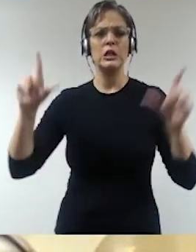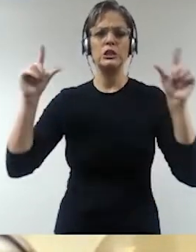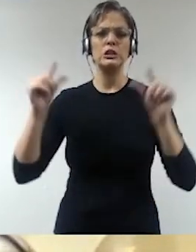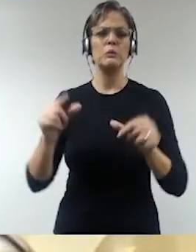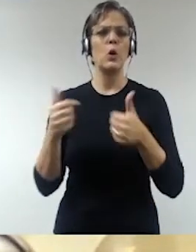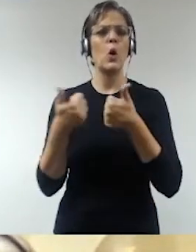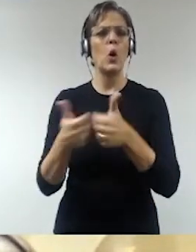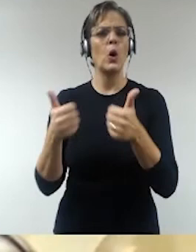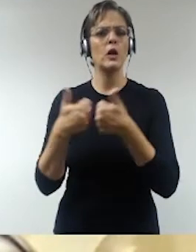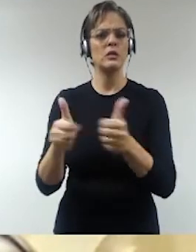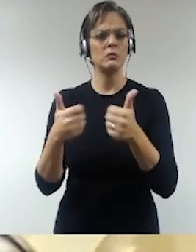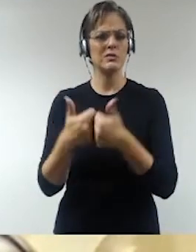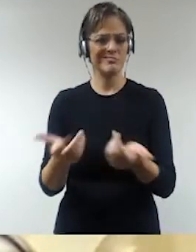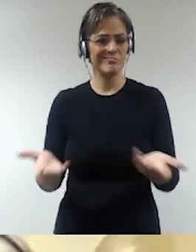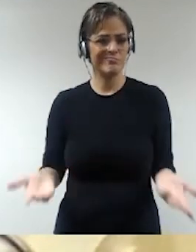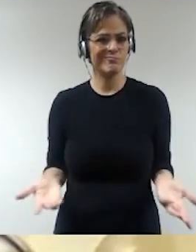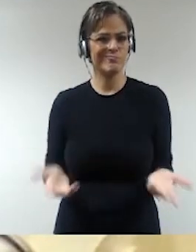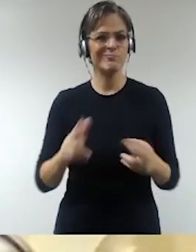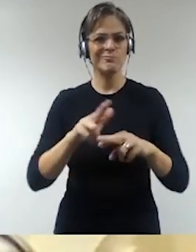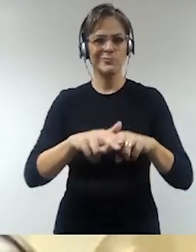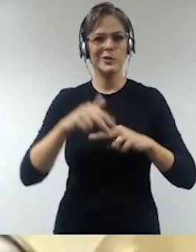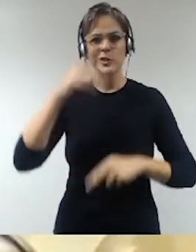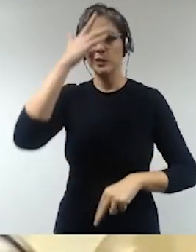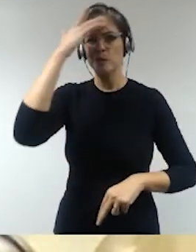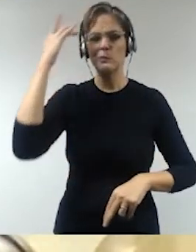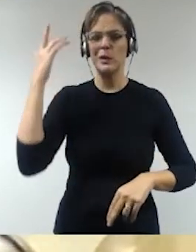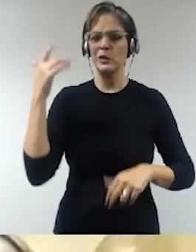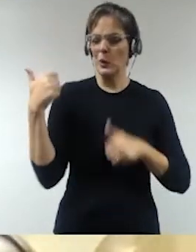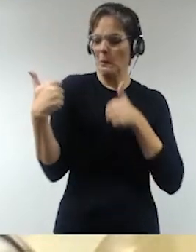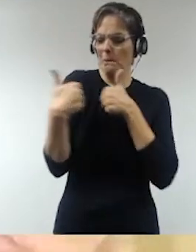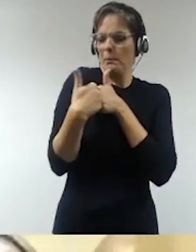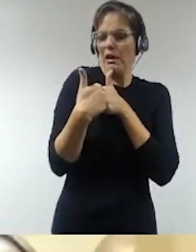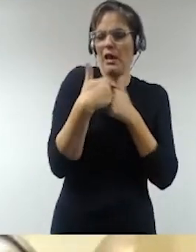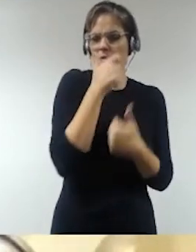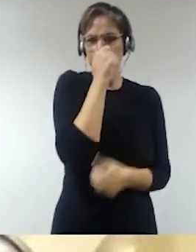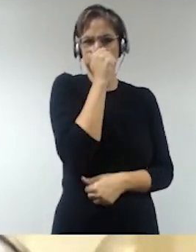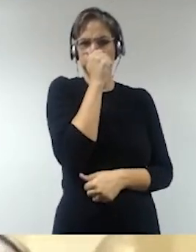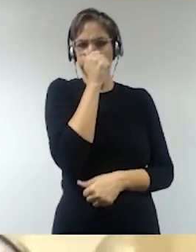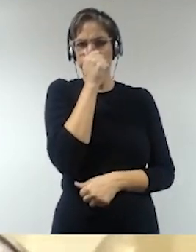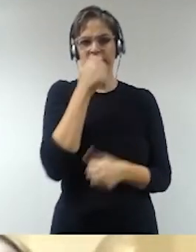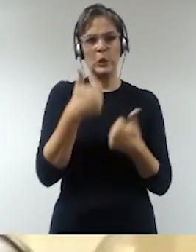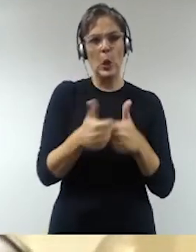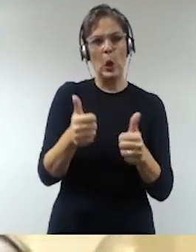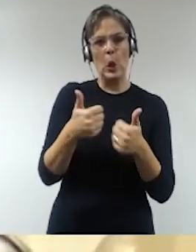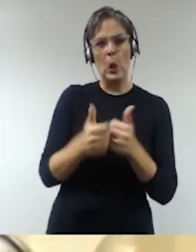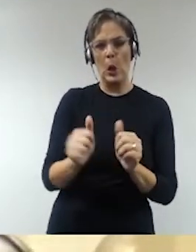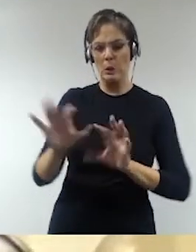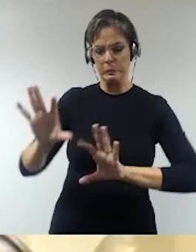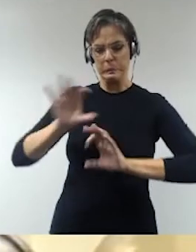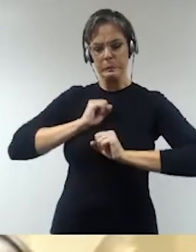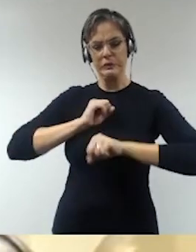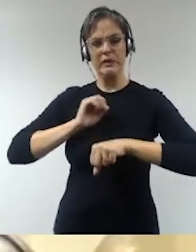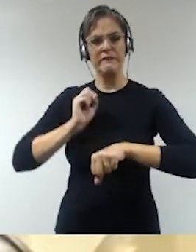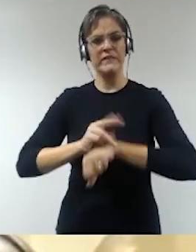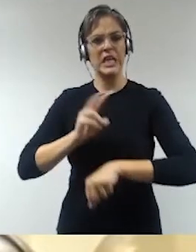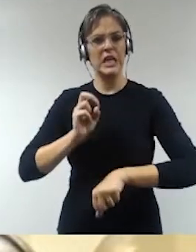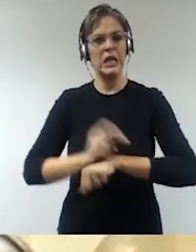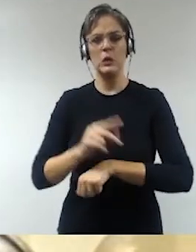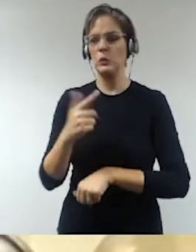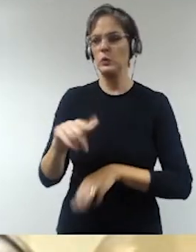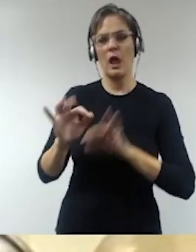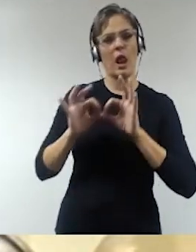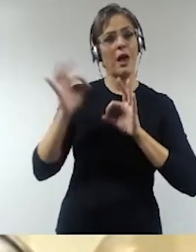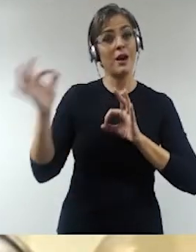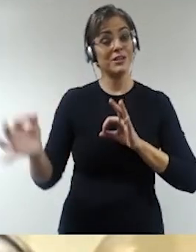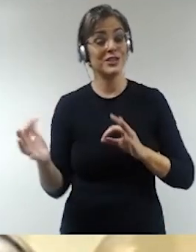ônibus? Isso fez com que pessoas fossem infectadas pelo vírus porque não tinham o distanciamento social existente?